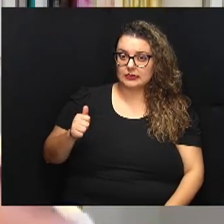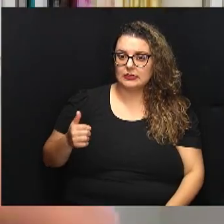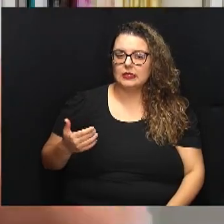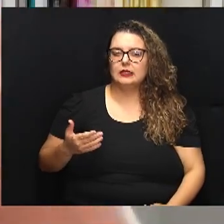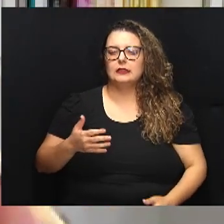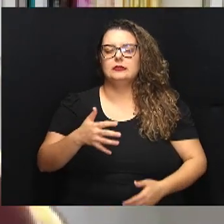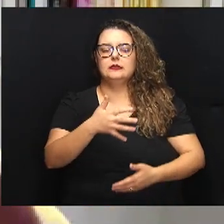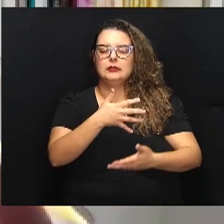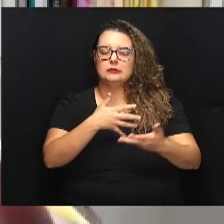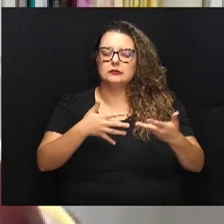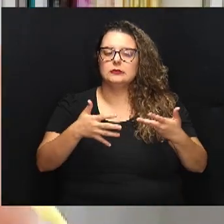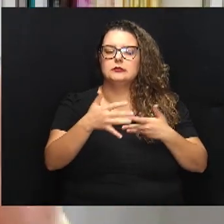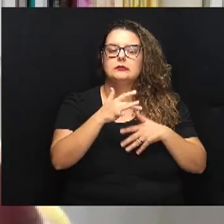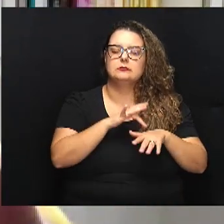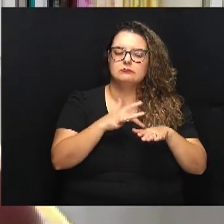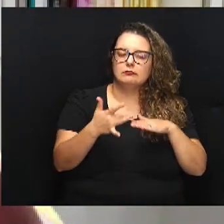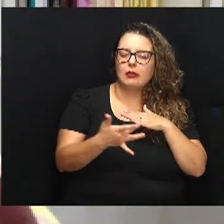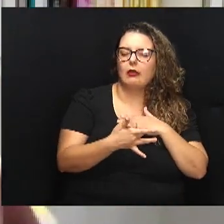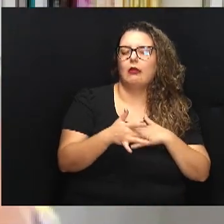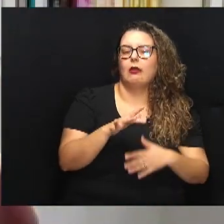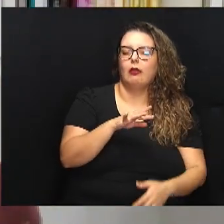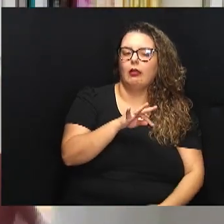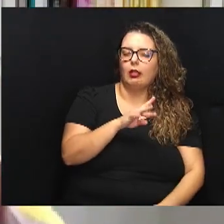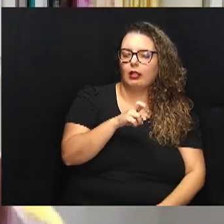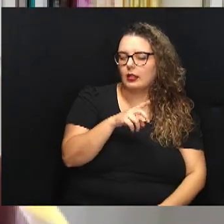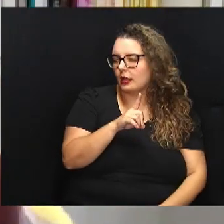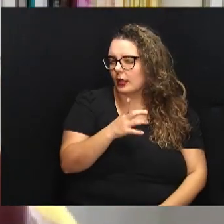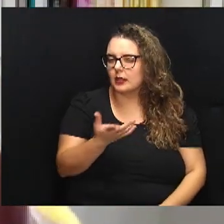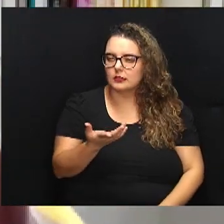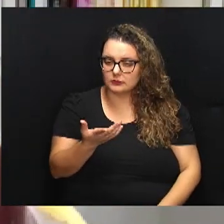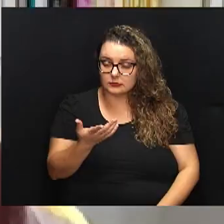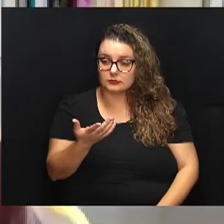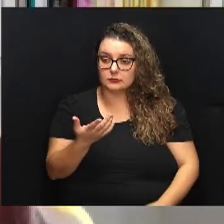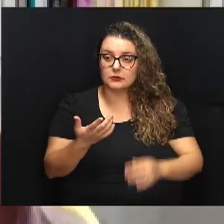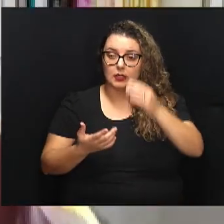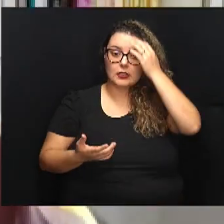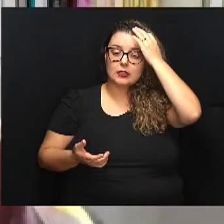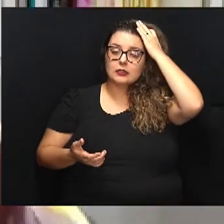trend, vendo, e tem um momento que até de